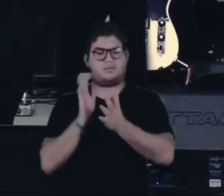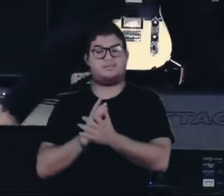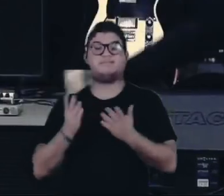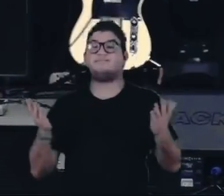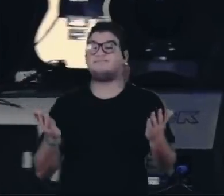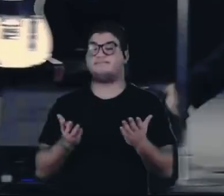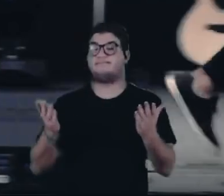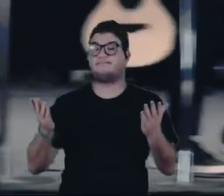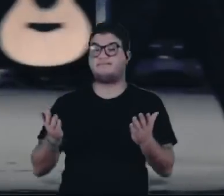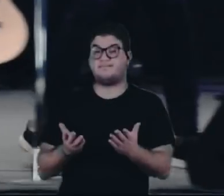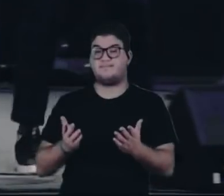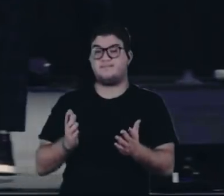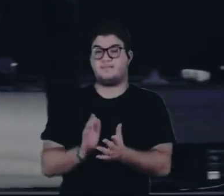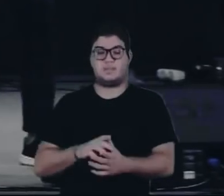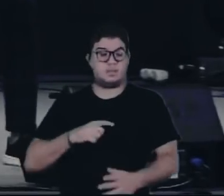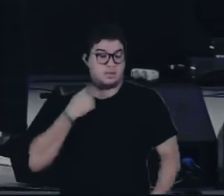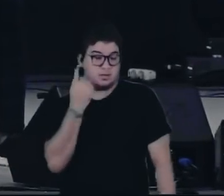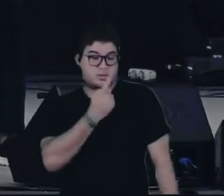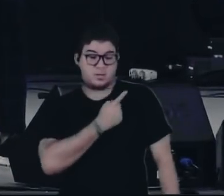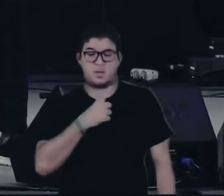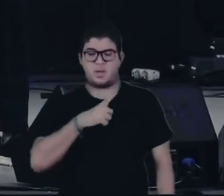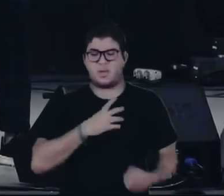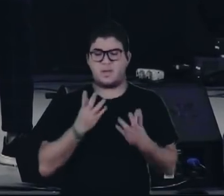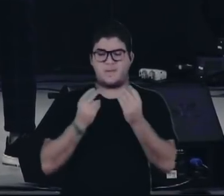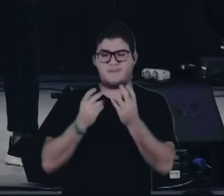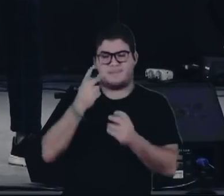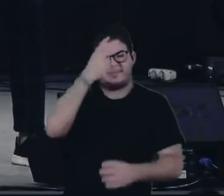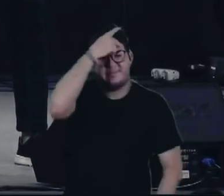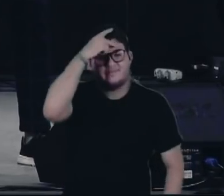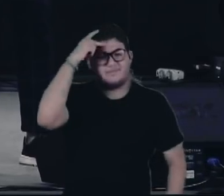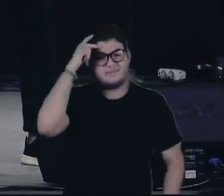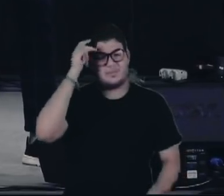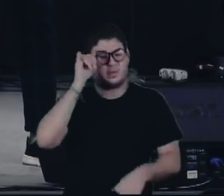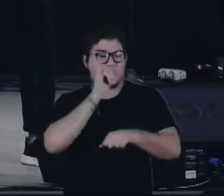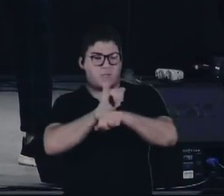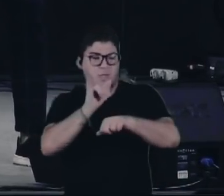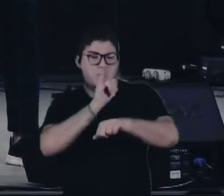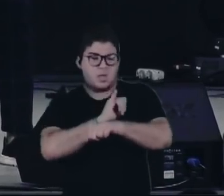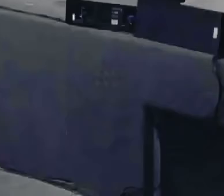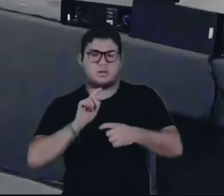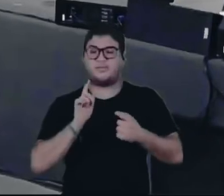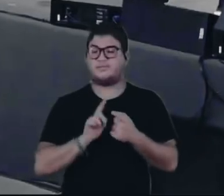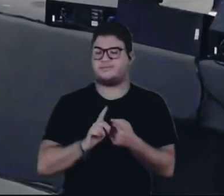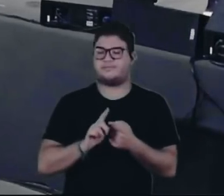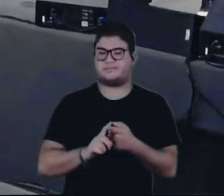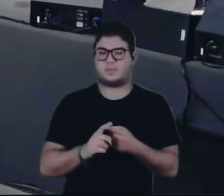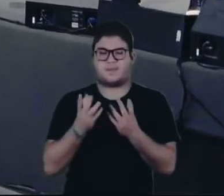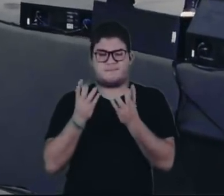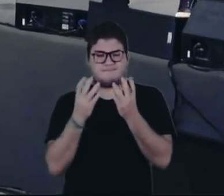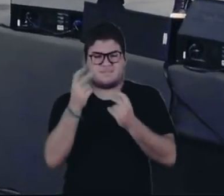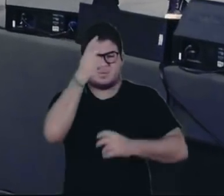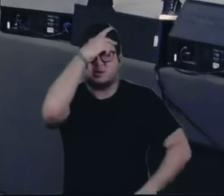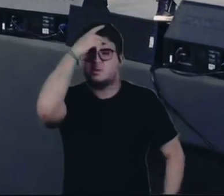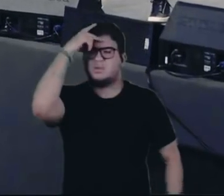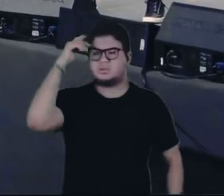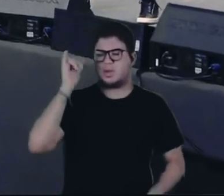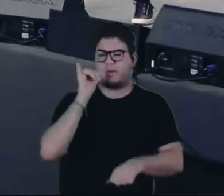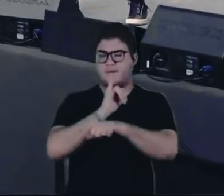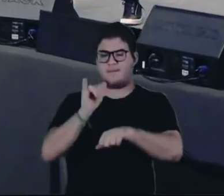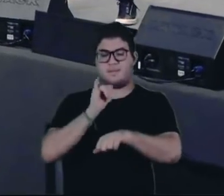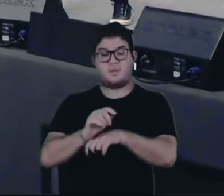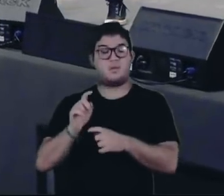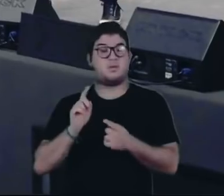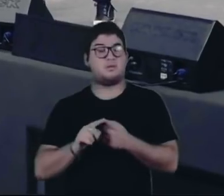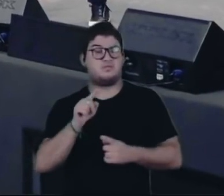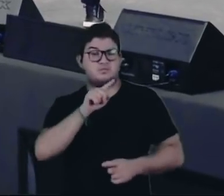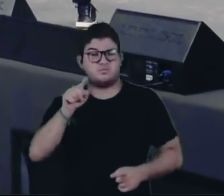Agora mesmo, a gente tem aqui, ó, milhares de pessoas online com a gente. Milhares de pessoas online com a gente. Você sabe